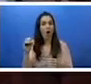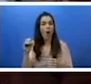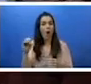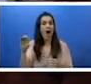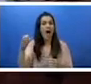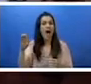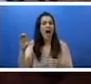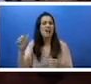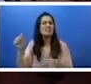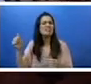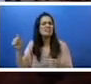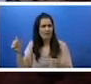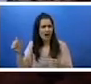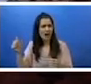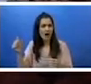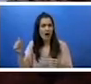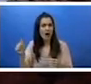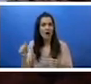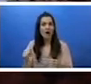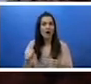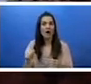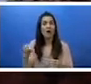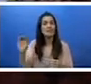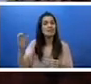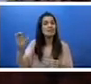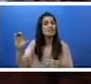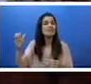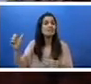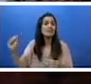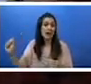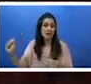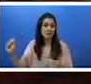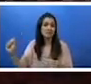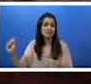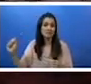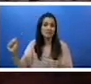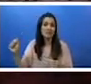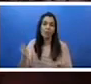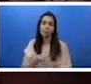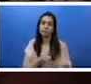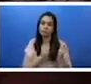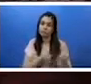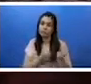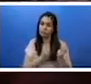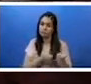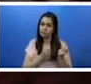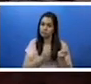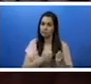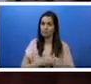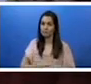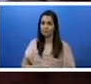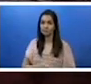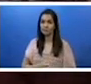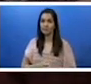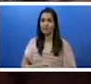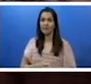carroça. Qual que é a diferença? É o sa aqui no final. Olha aqui, carroça.